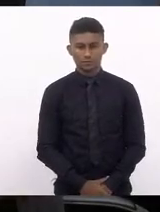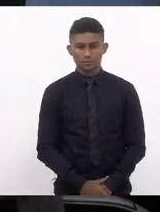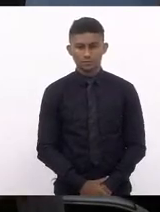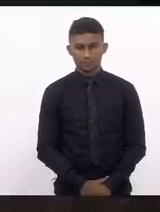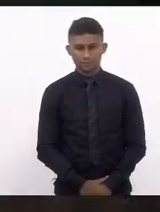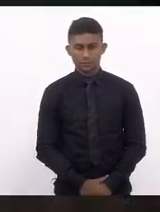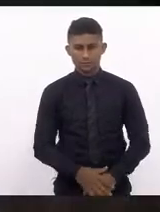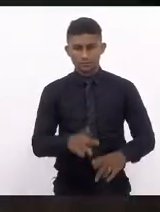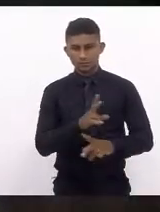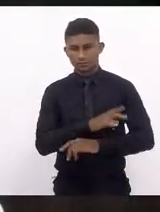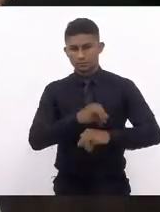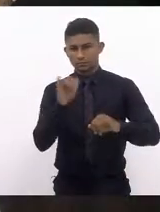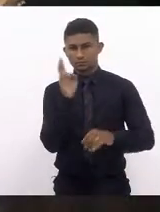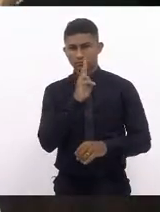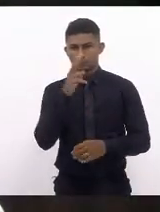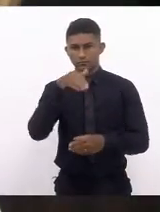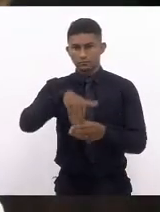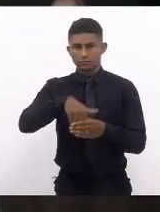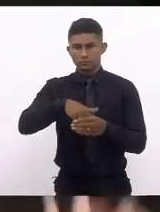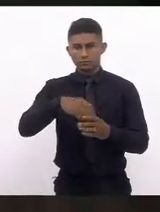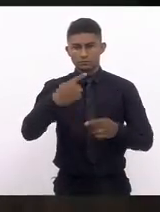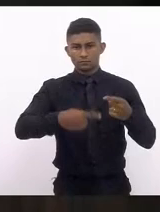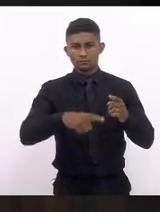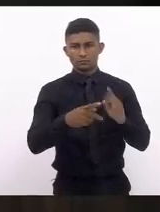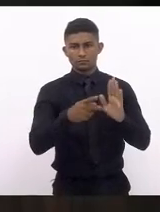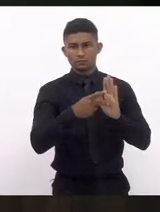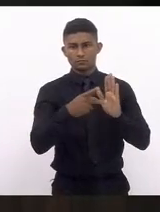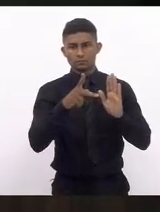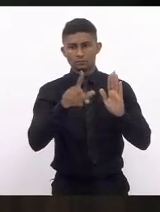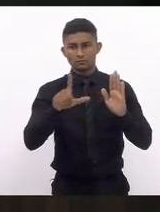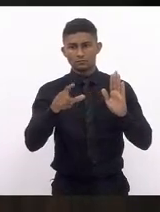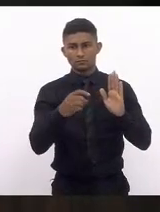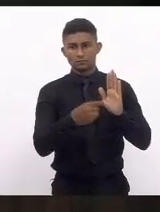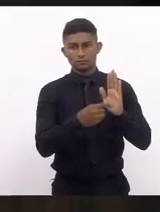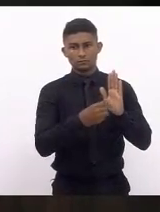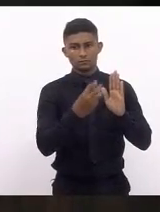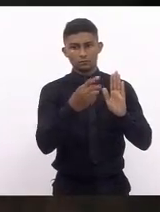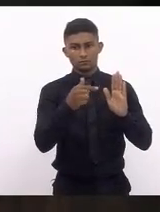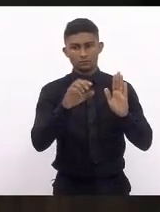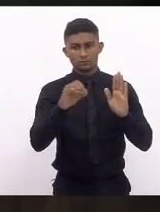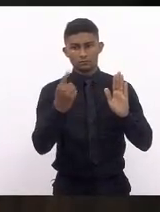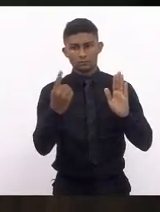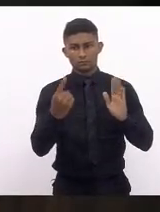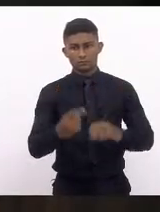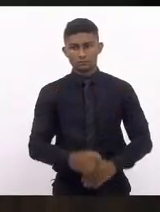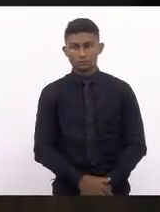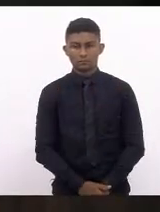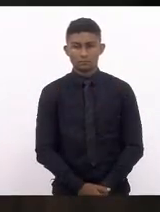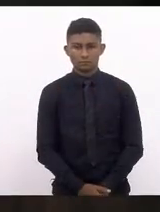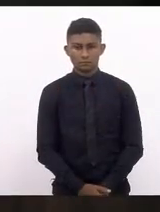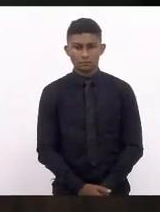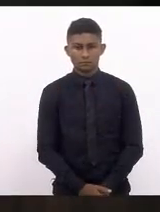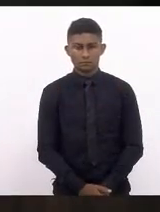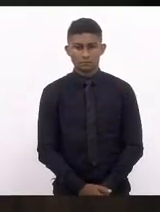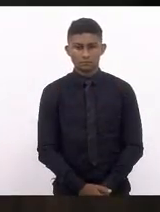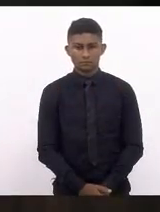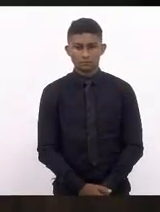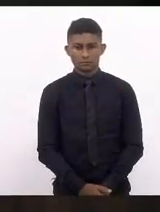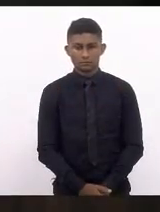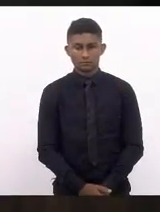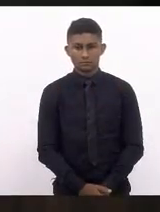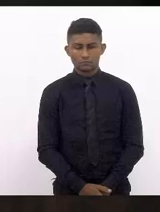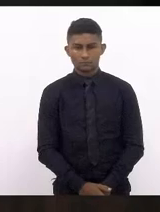em regime de urgência em votação extinção de molhar de lei 37011 não dá mais ela tende a questão de ordem o